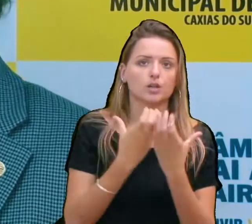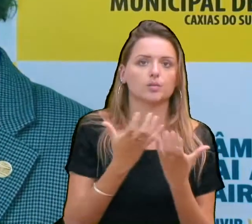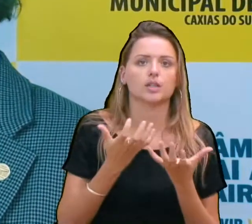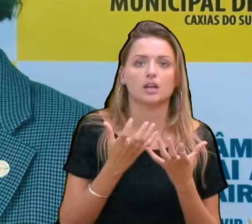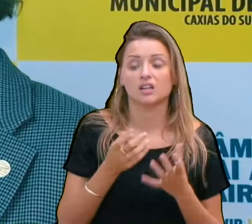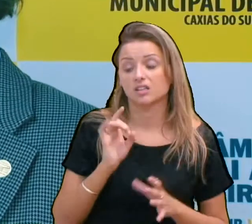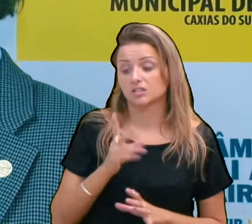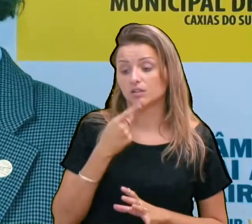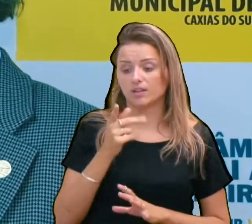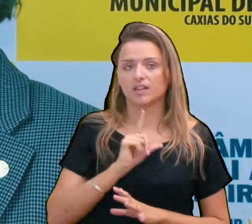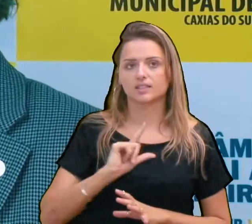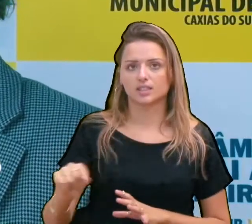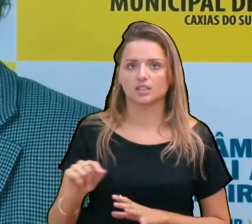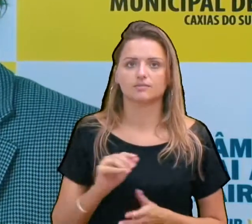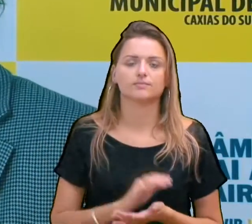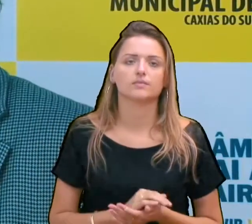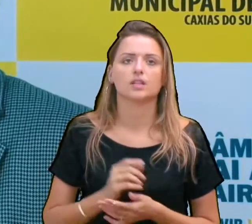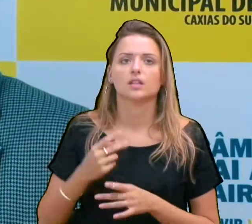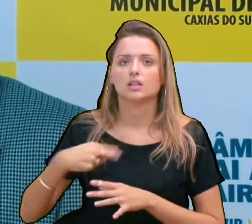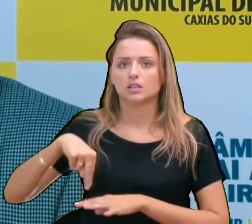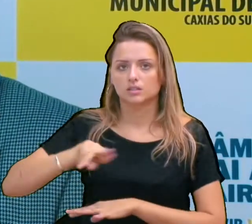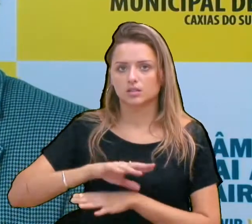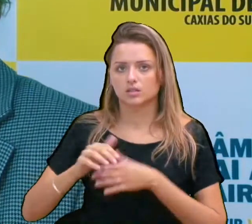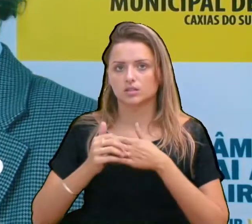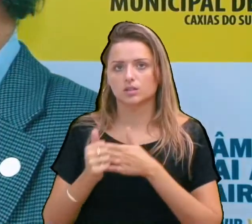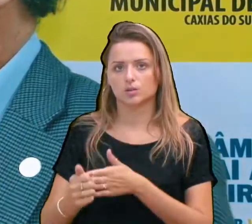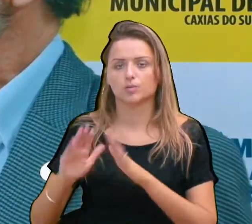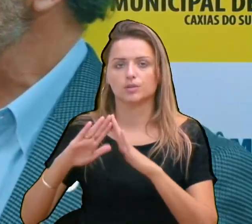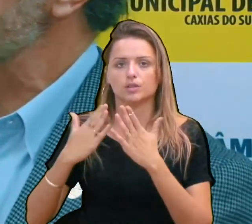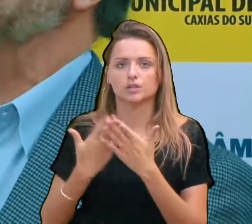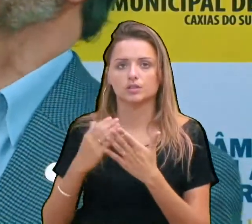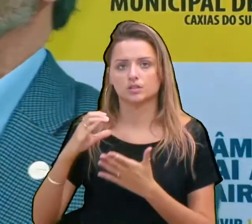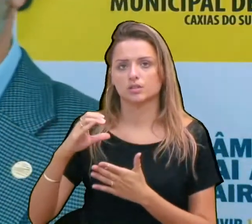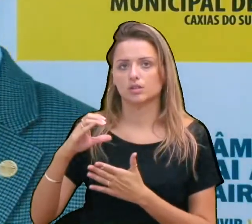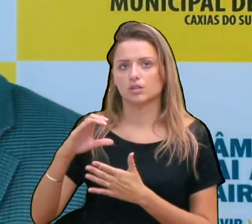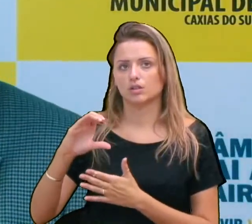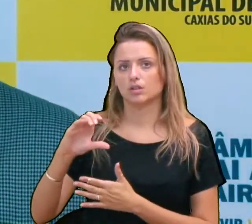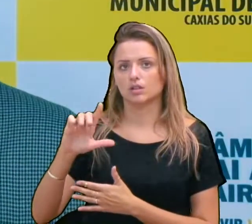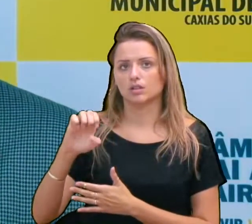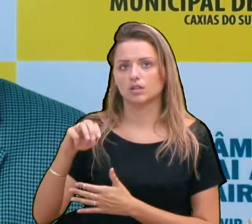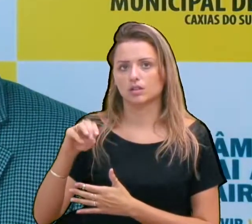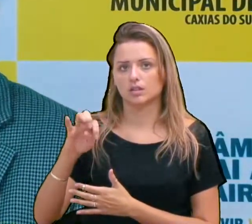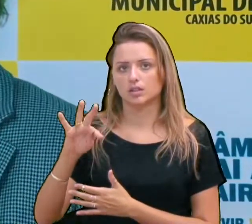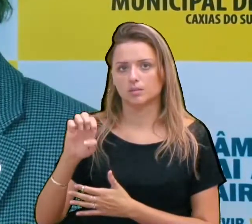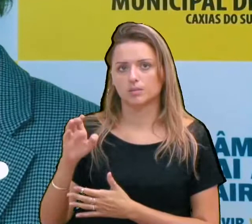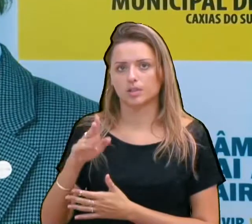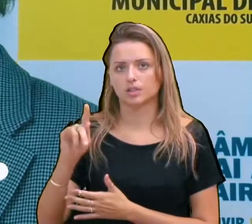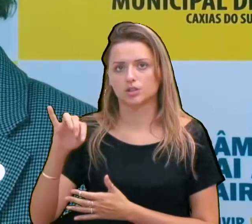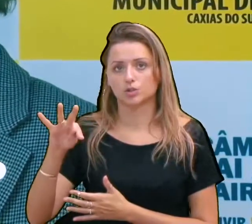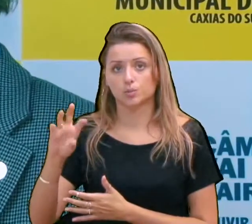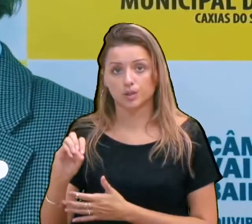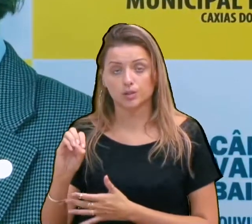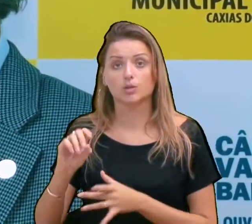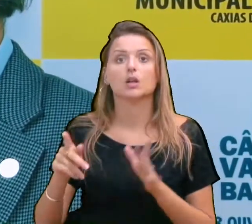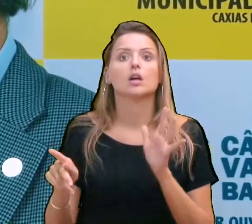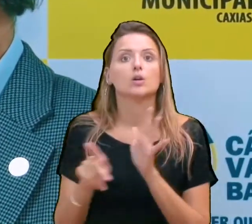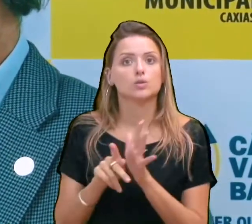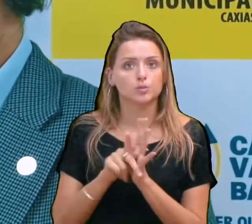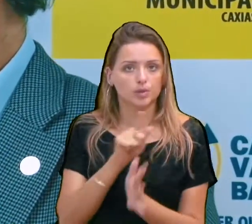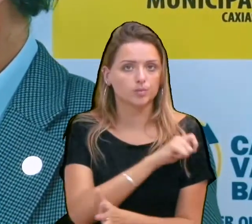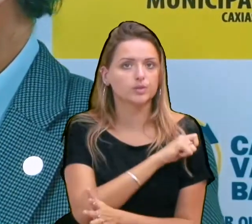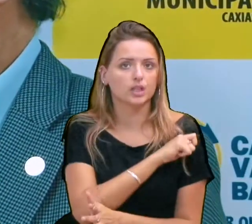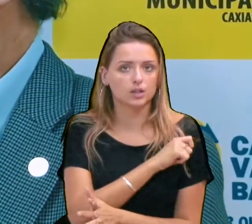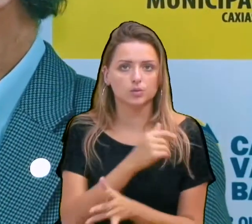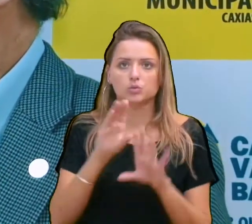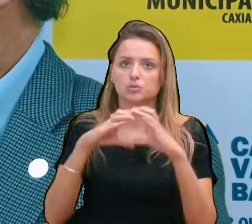saiam dessa direção. Tanto que acompanhamos a diretora da escola Clemente Pinto, a Cláudia, até um abaixo-assinado foi feito com